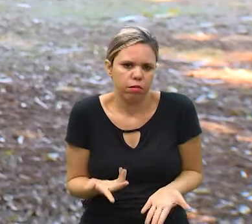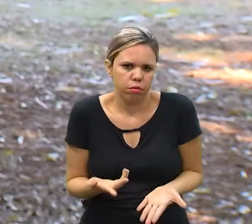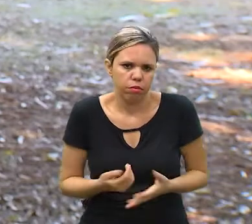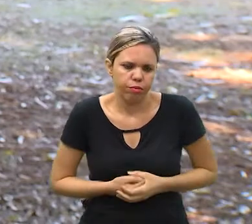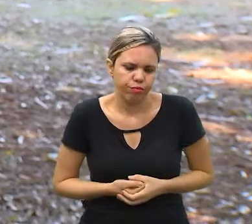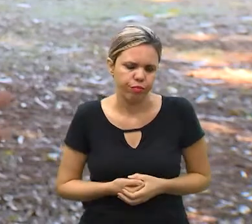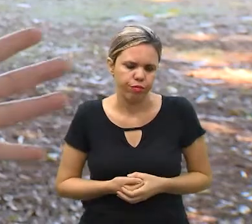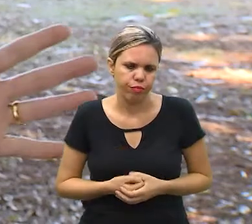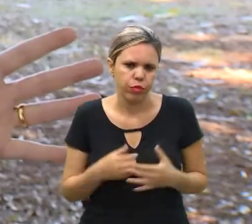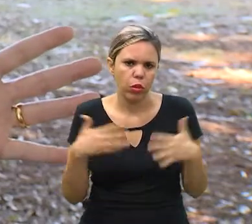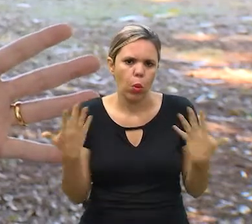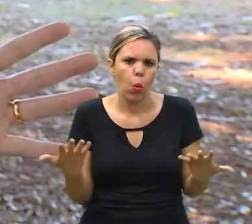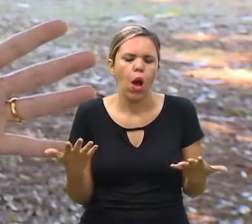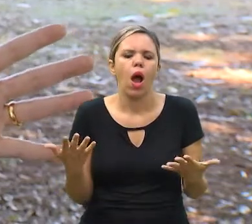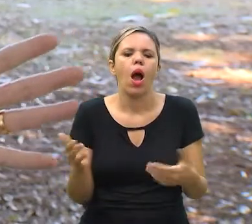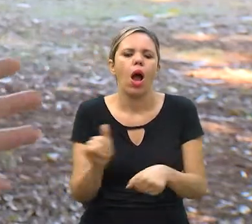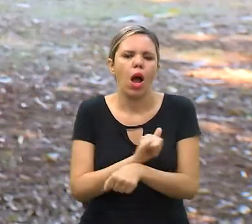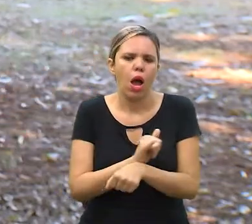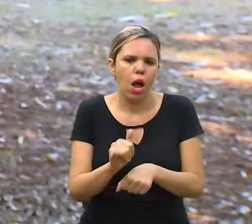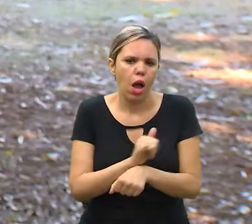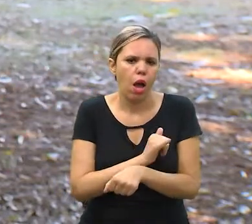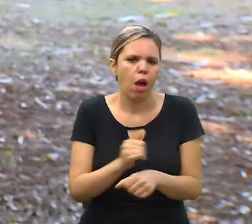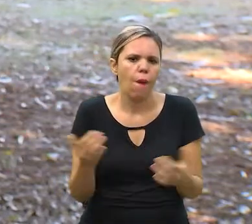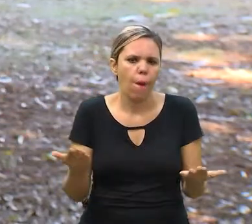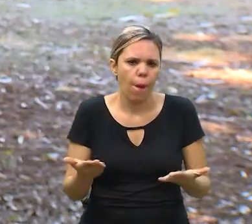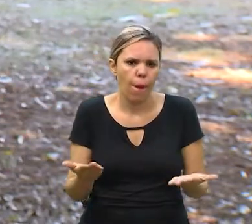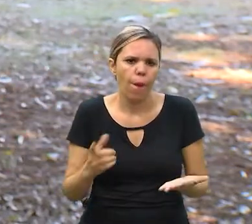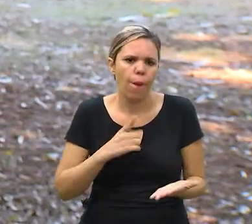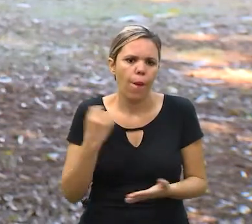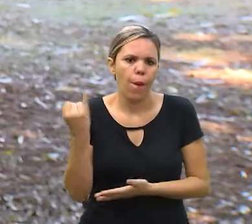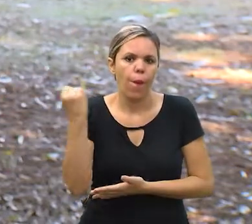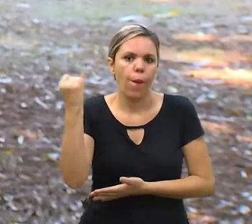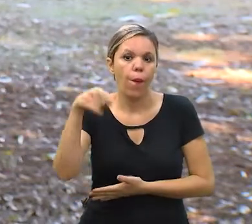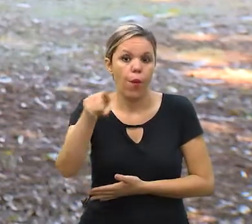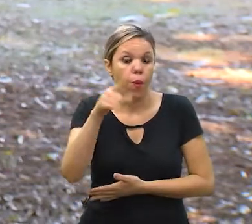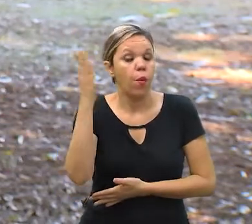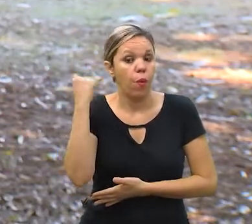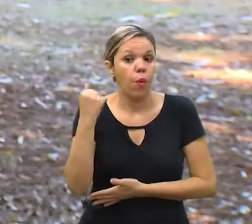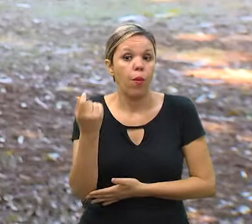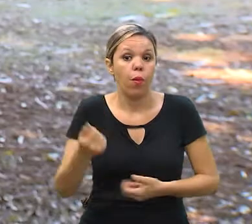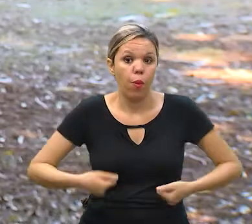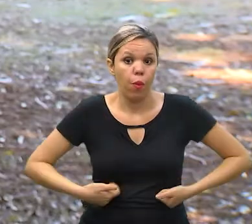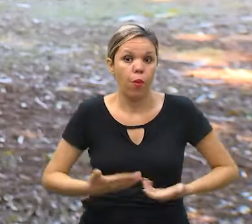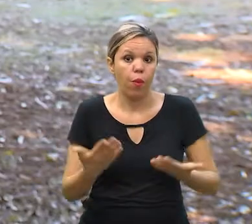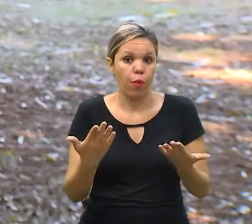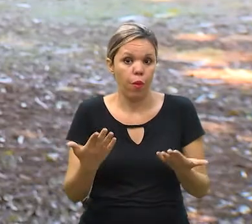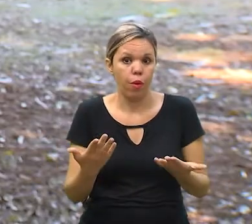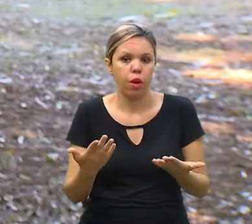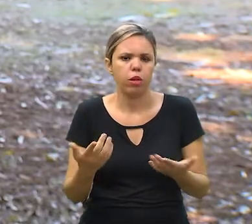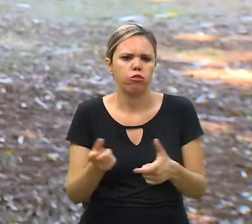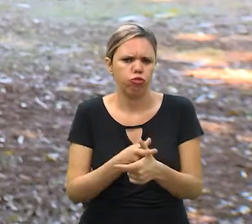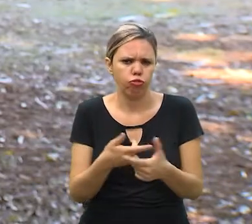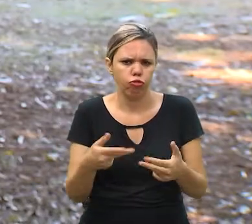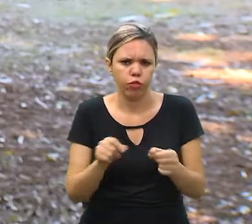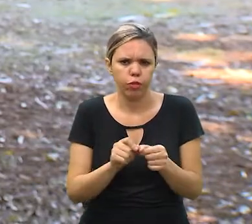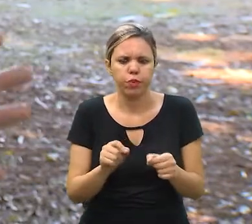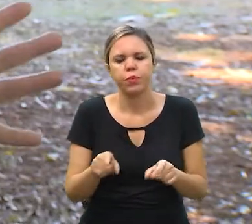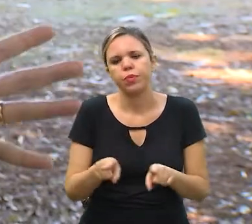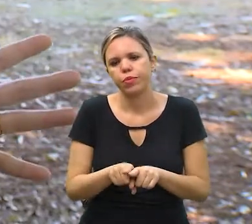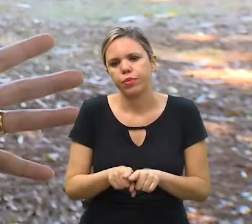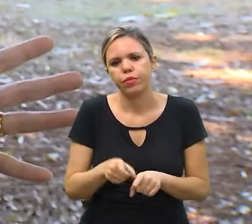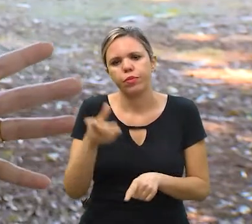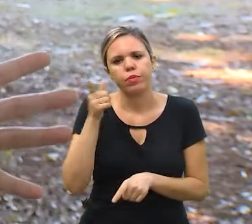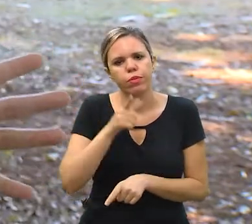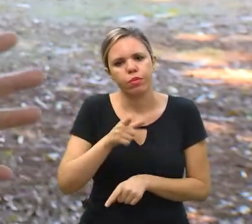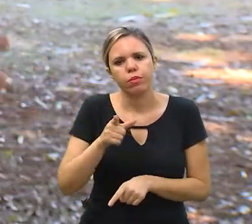perfeito. Quais são as possibilidades hoje, né? Porque é tão importante quanto você saber quanto você gasta e as suas despesas, é também